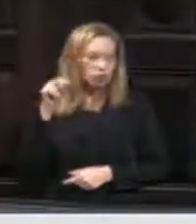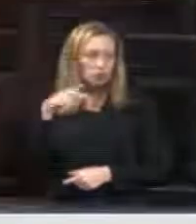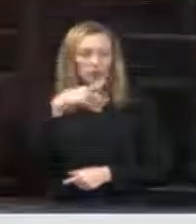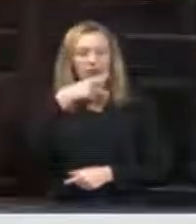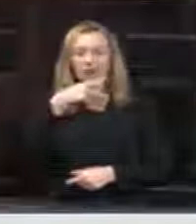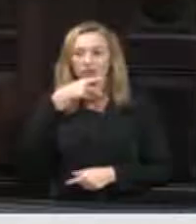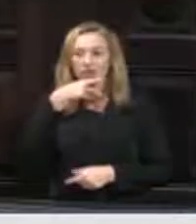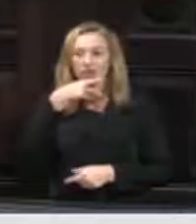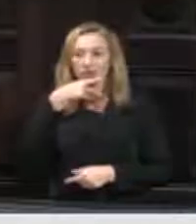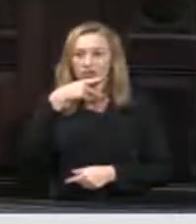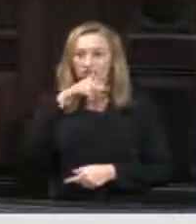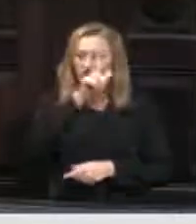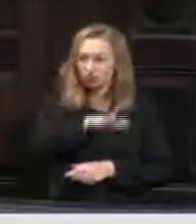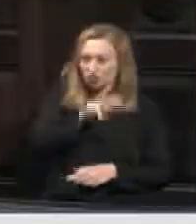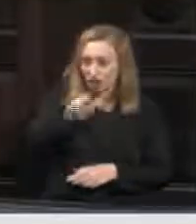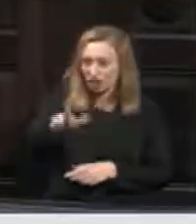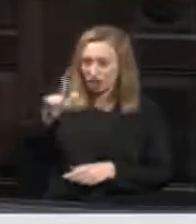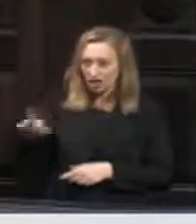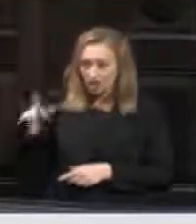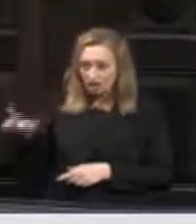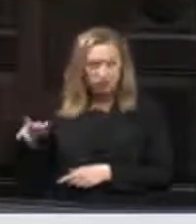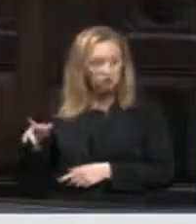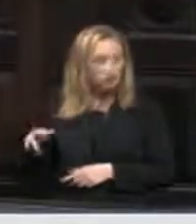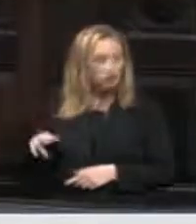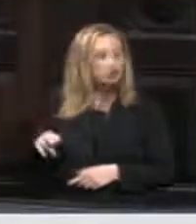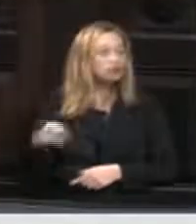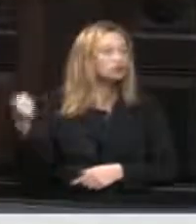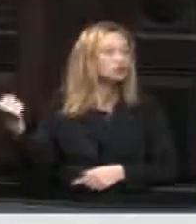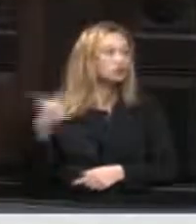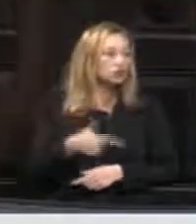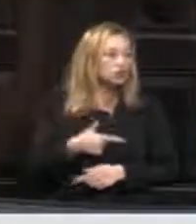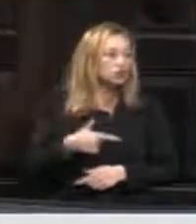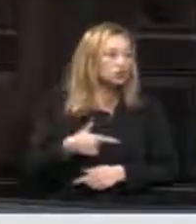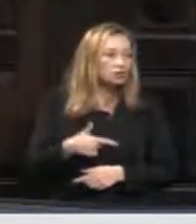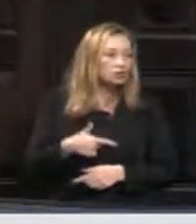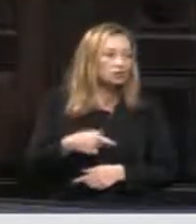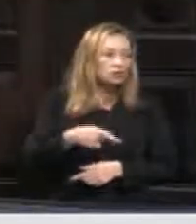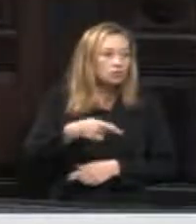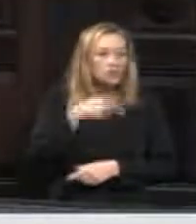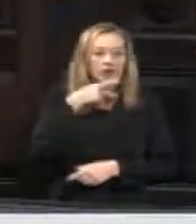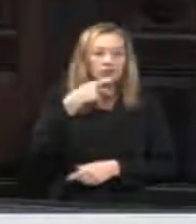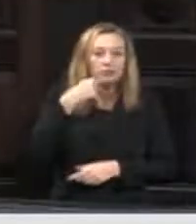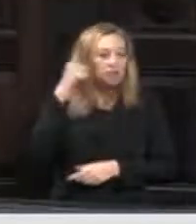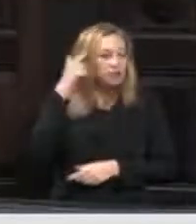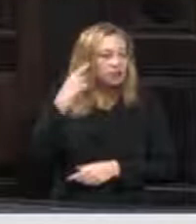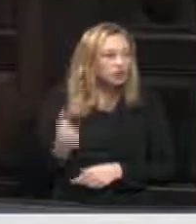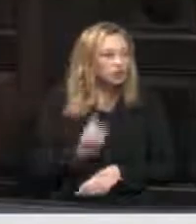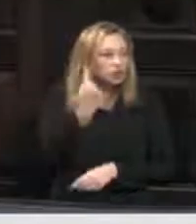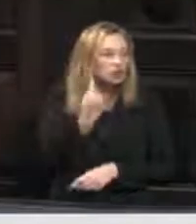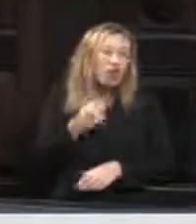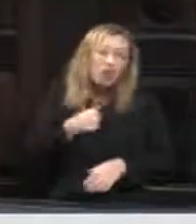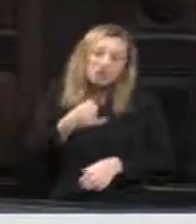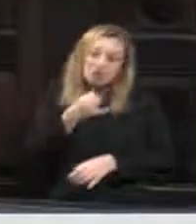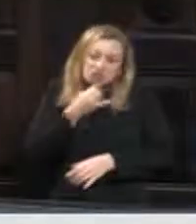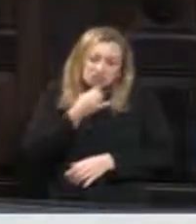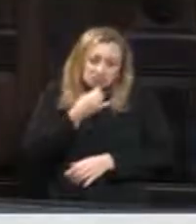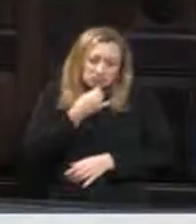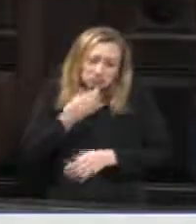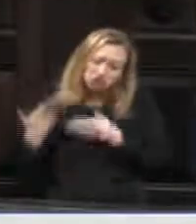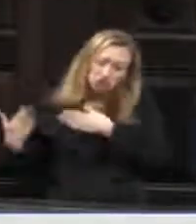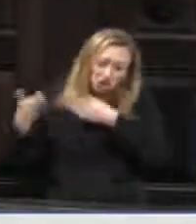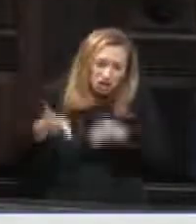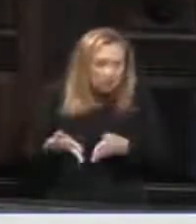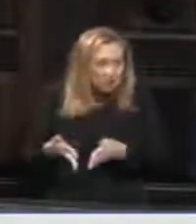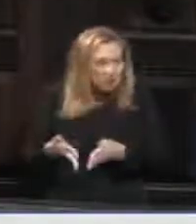de divergência, do que um parlamento inerte. Eu, por exemplo, ficava muito triste de chegar